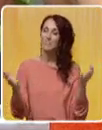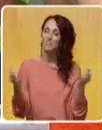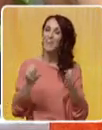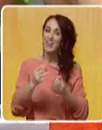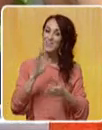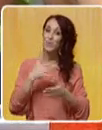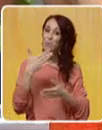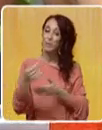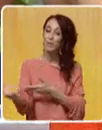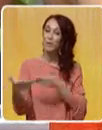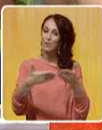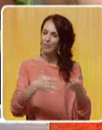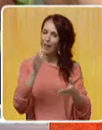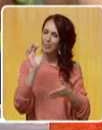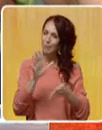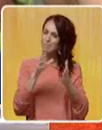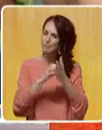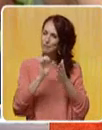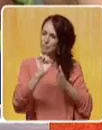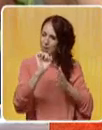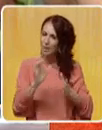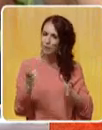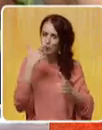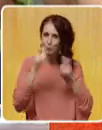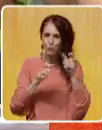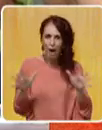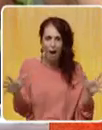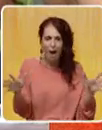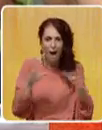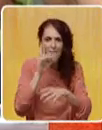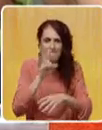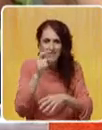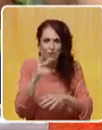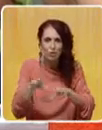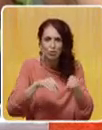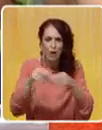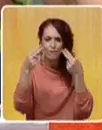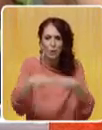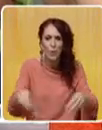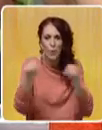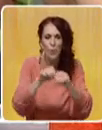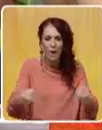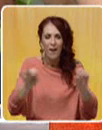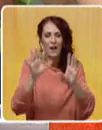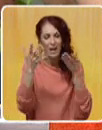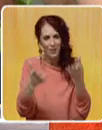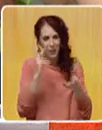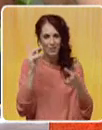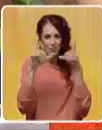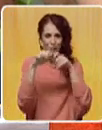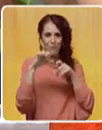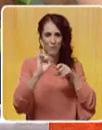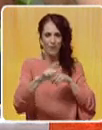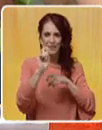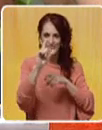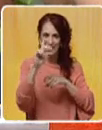marca neste Fantástico programa de televisão que juntava toda a gente em redor do televisor está connosco para a sua vida em fotografias